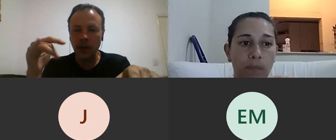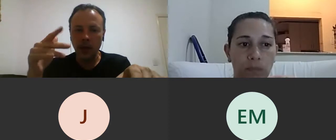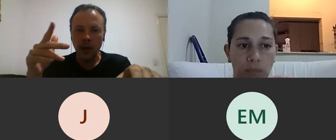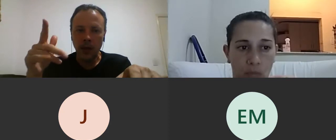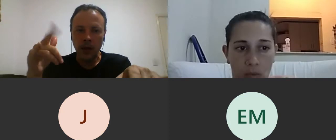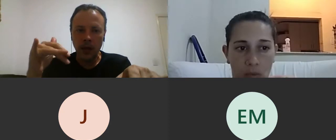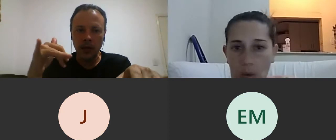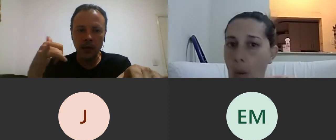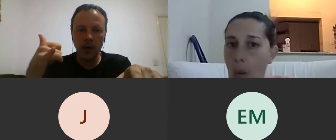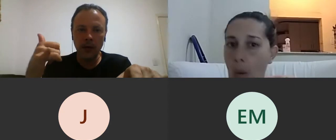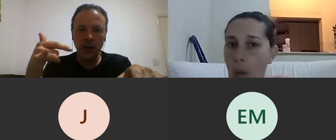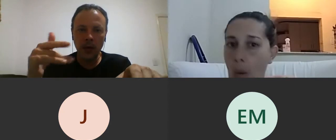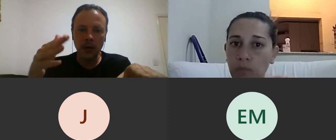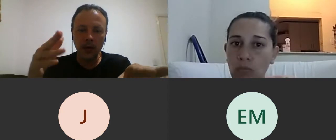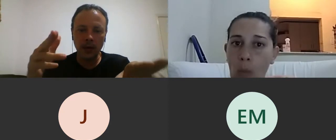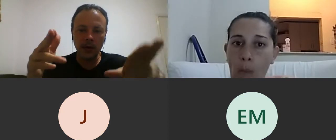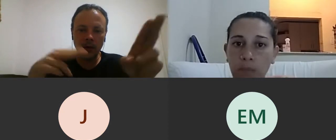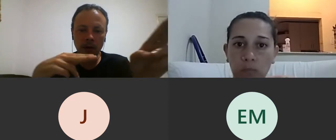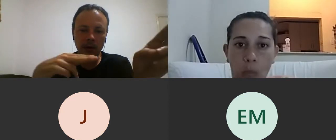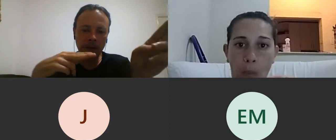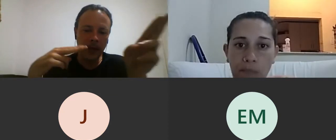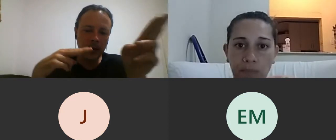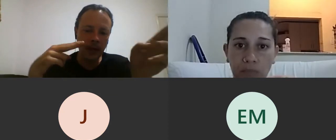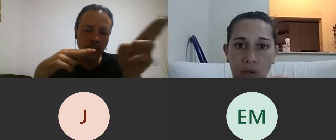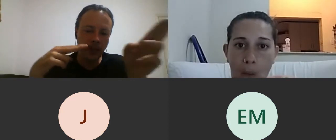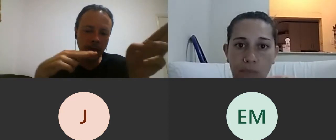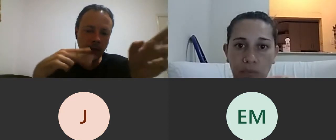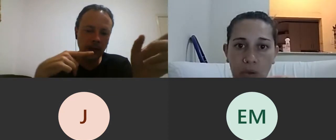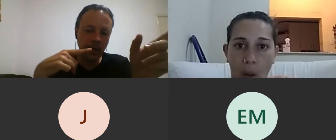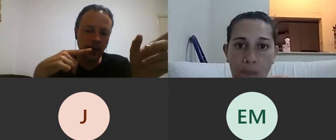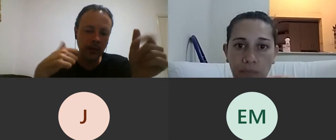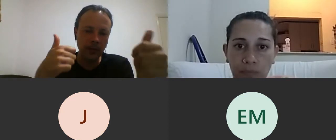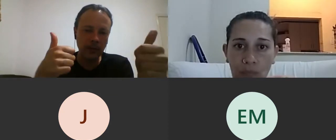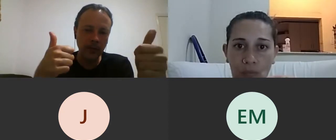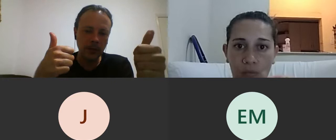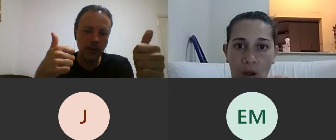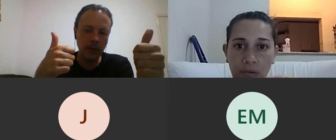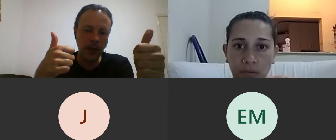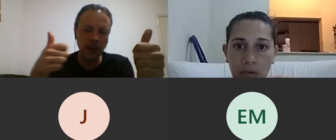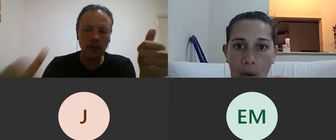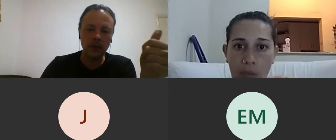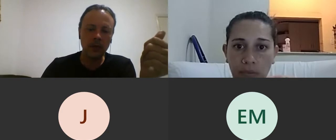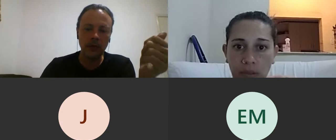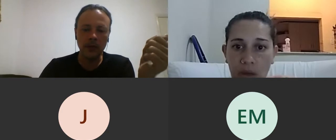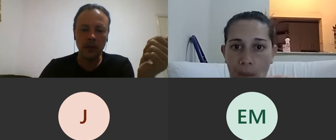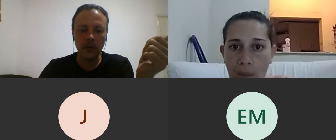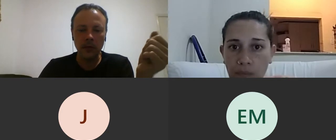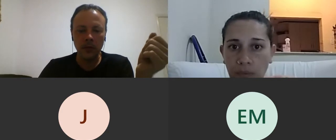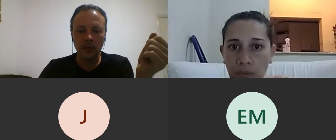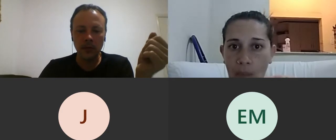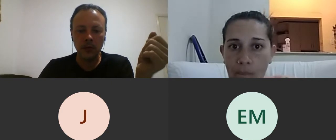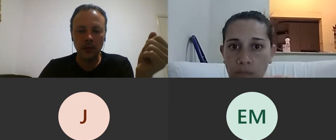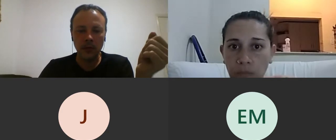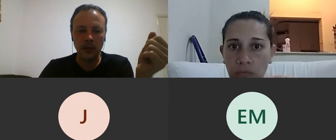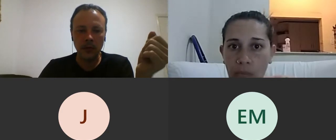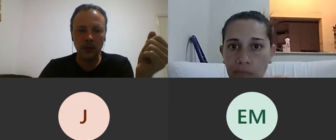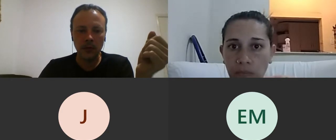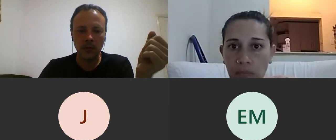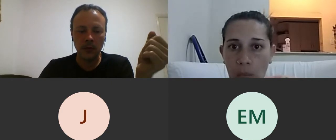as 9. Às 9 horas a gente volta para a sala do projeto integrado, certo?